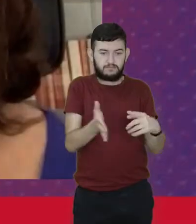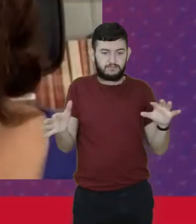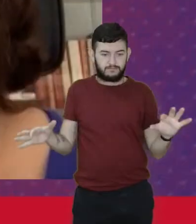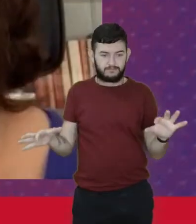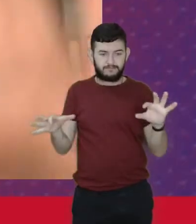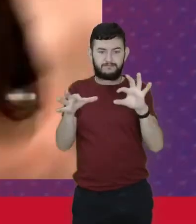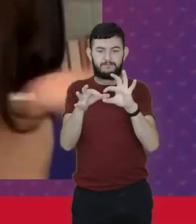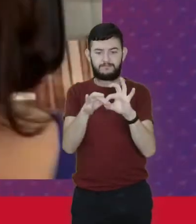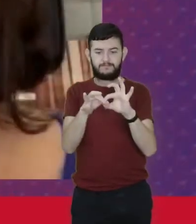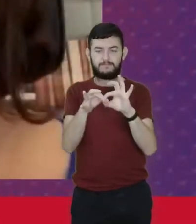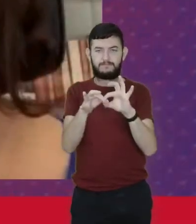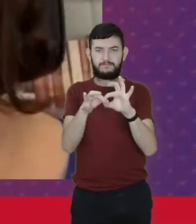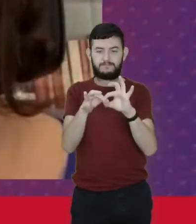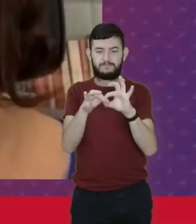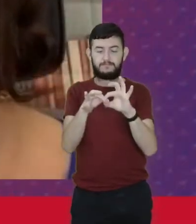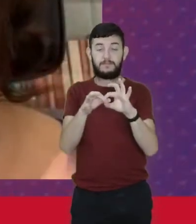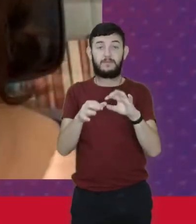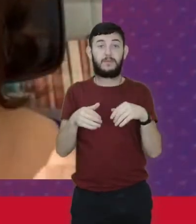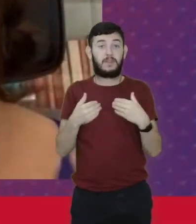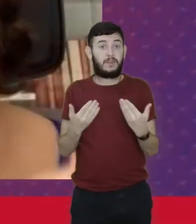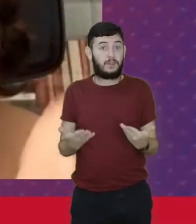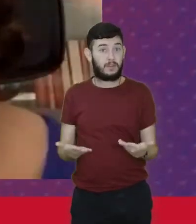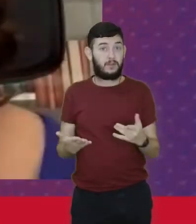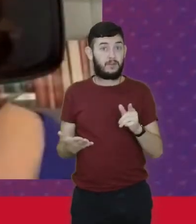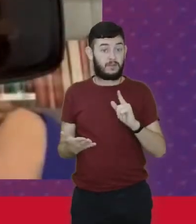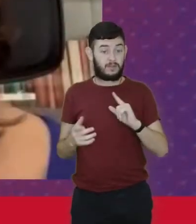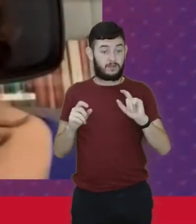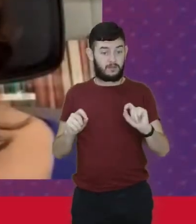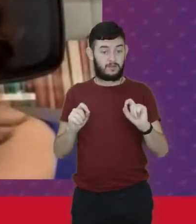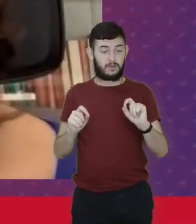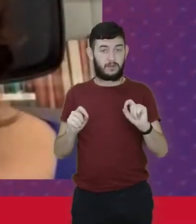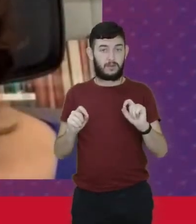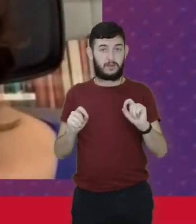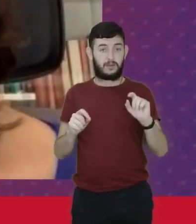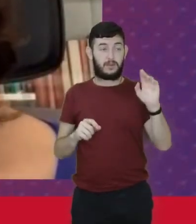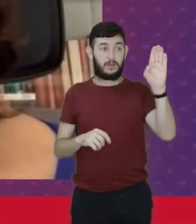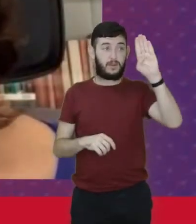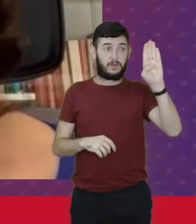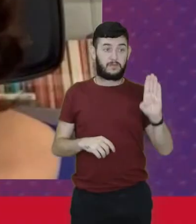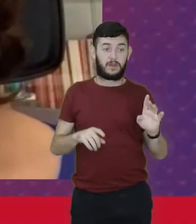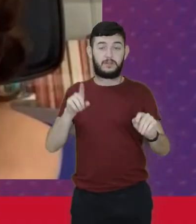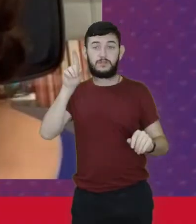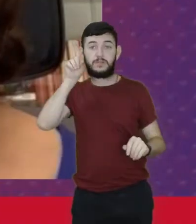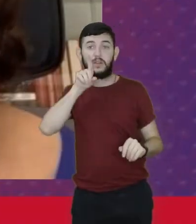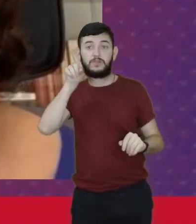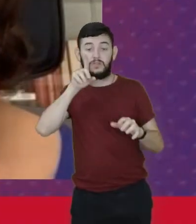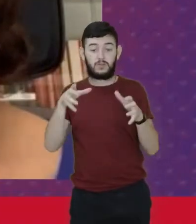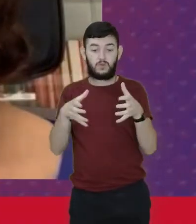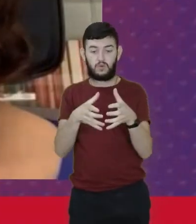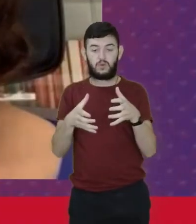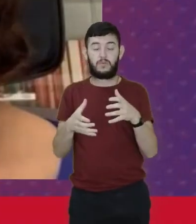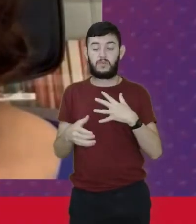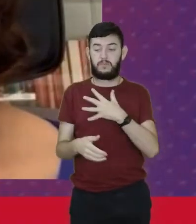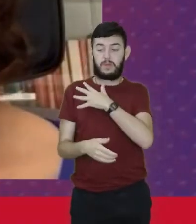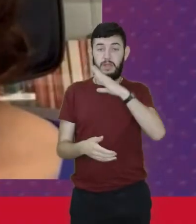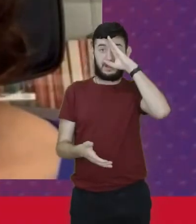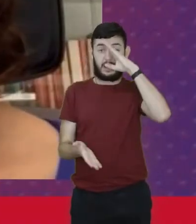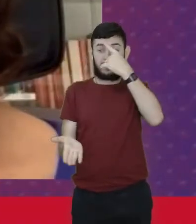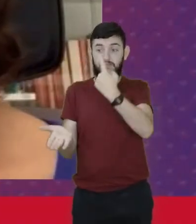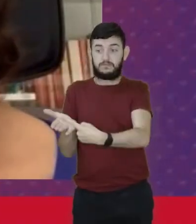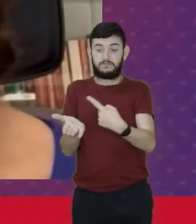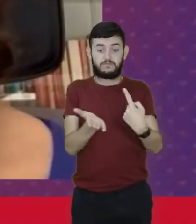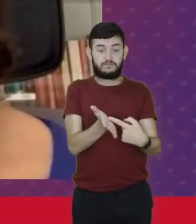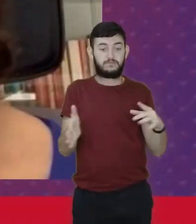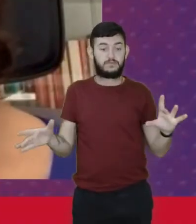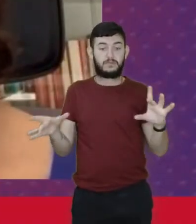nos marcos das doutrinas militares construídas nos Estados Unidos e aqui no Brasil, elas diziam o seguinte,